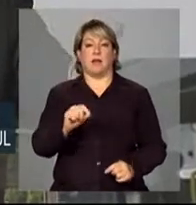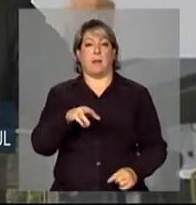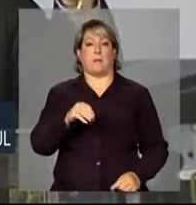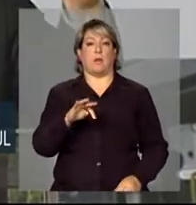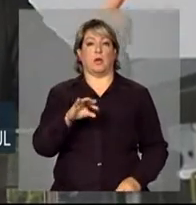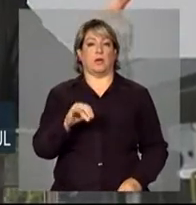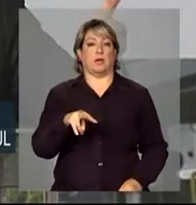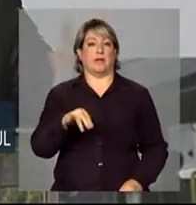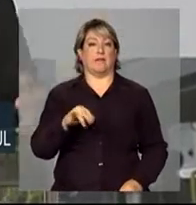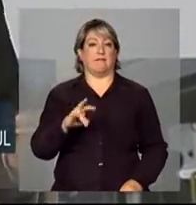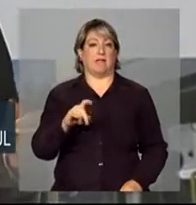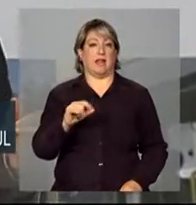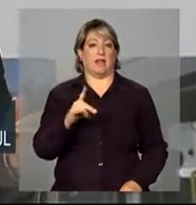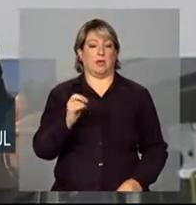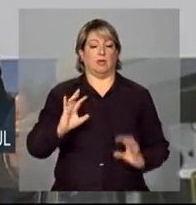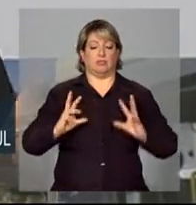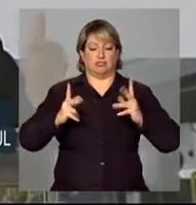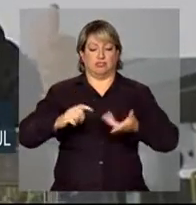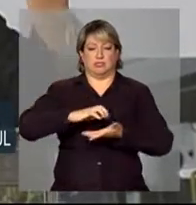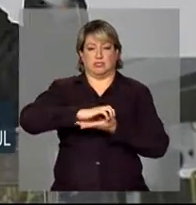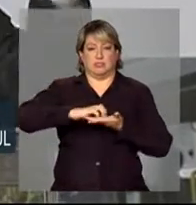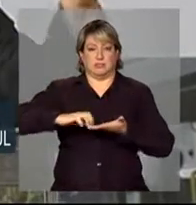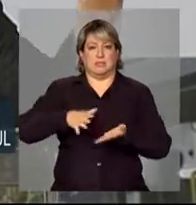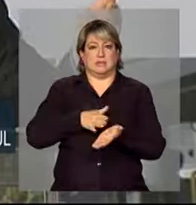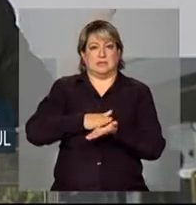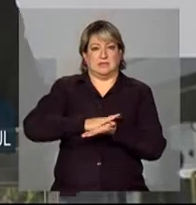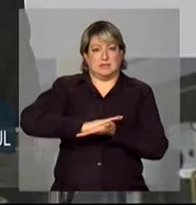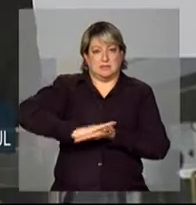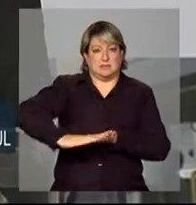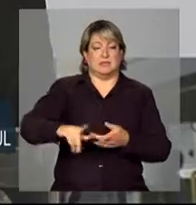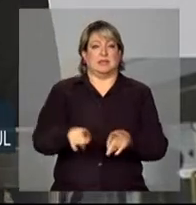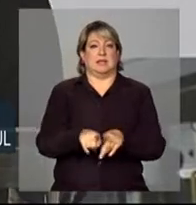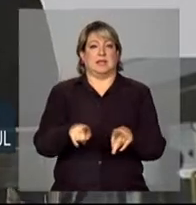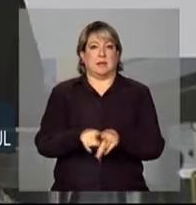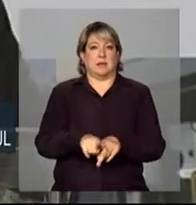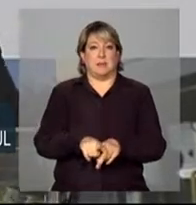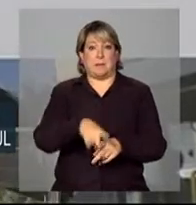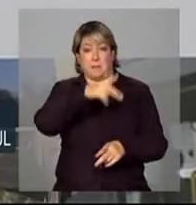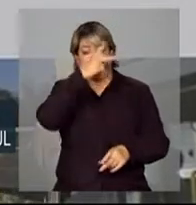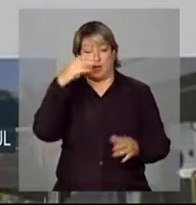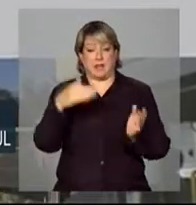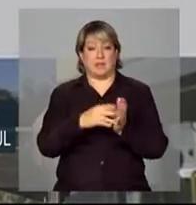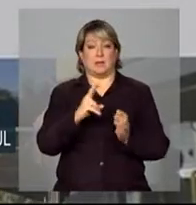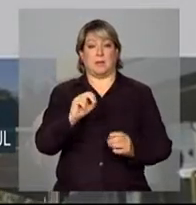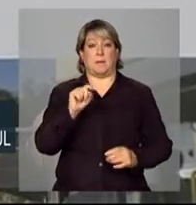niveladora e uma reta escavadeira. Municípios até 50 mil habitantes.